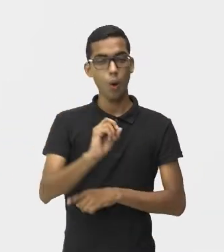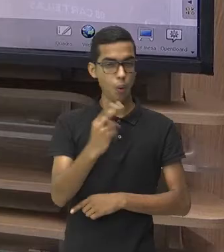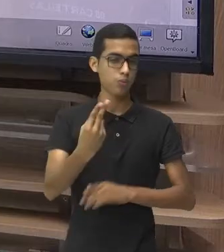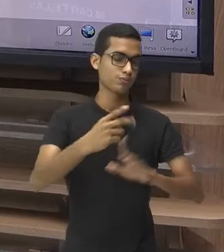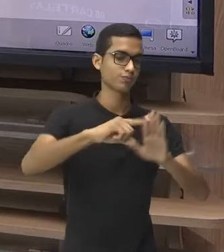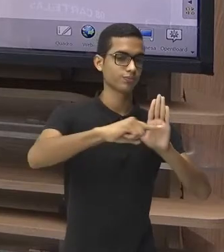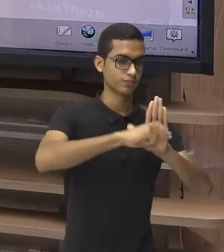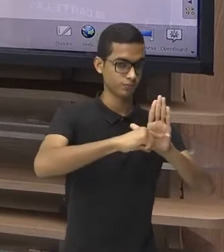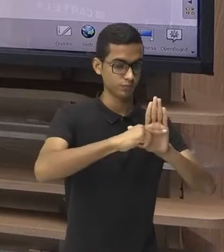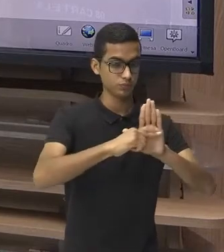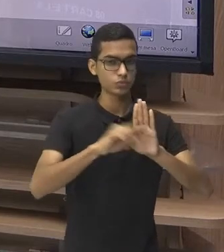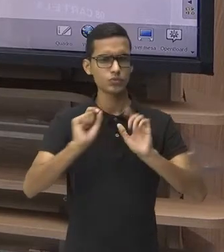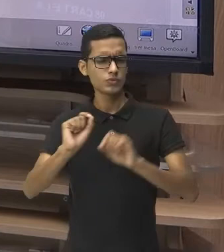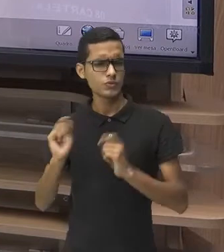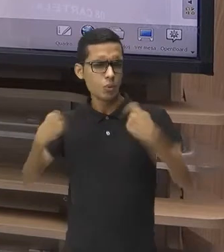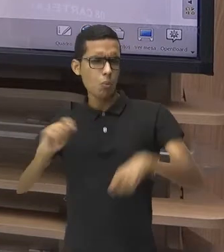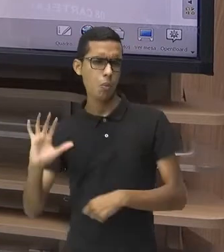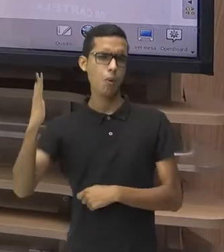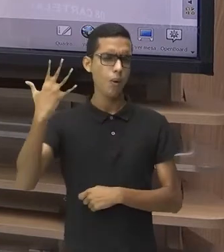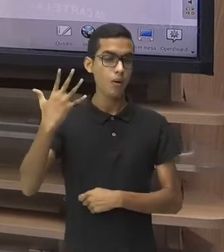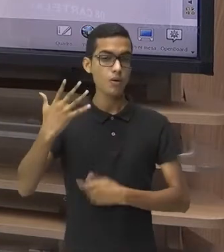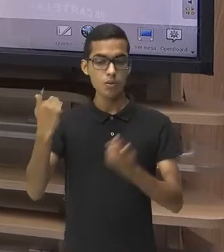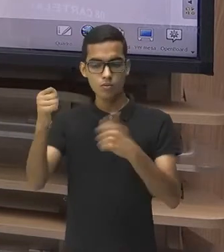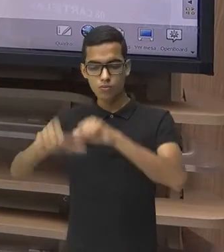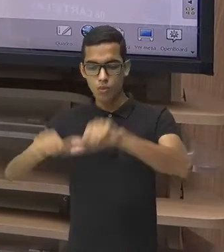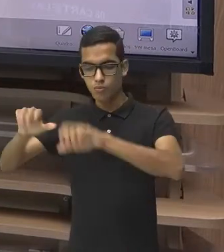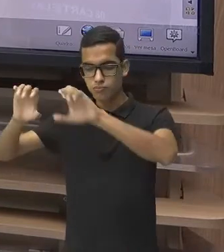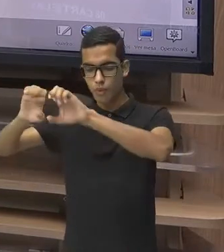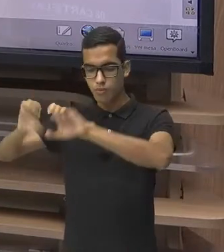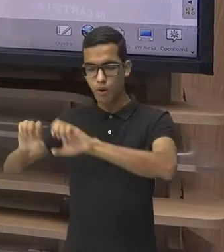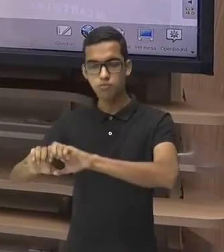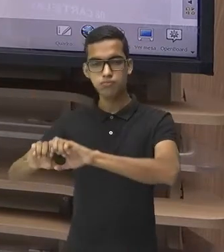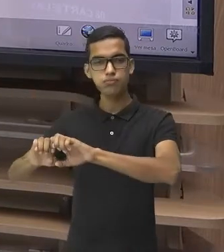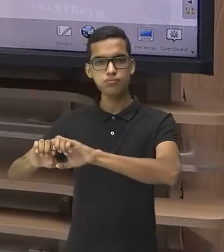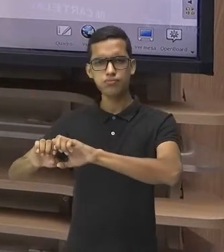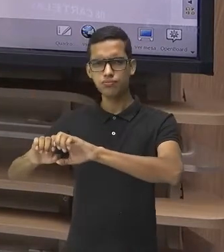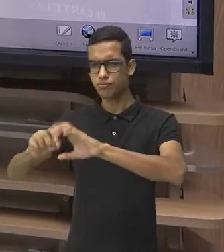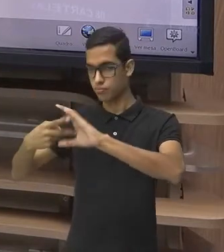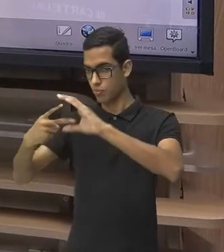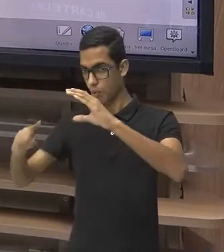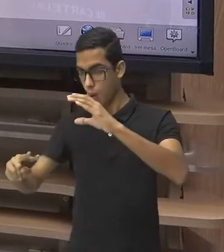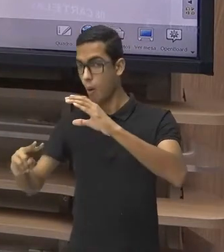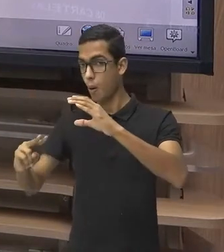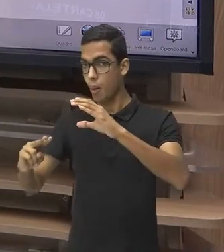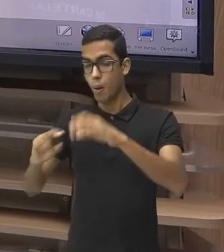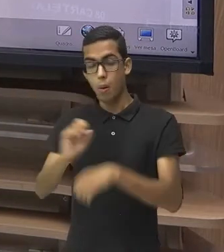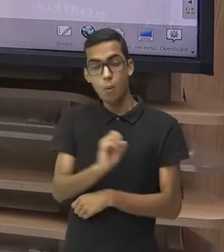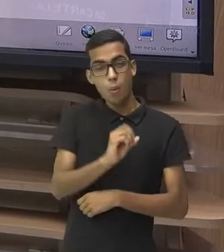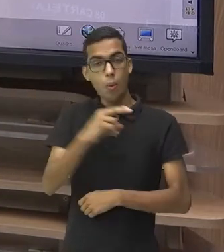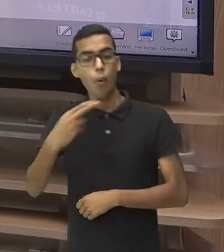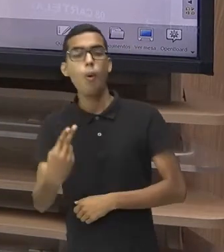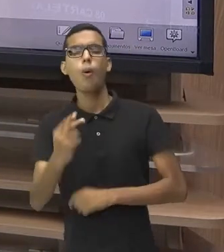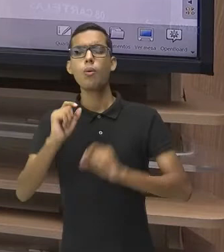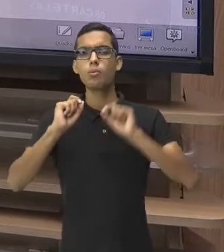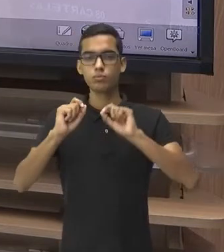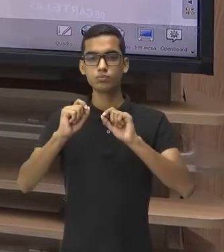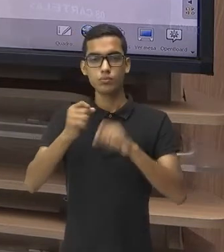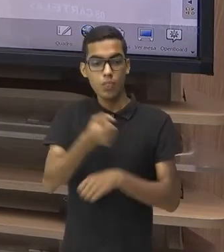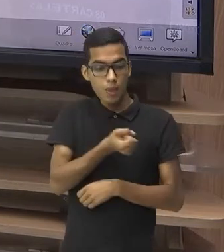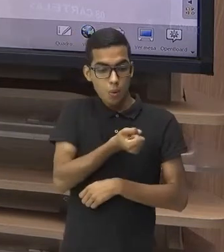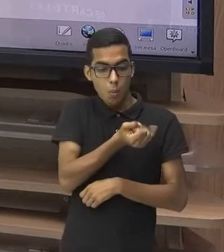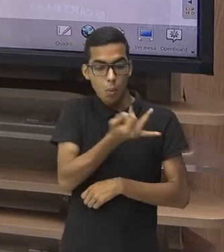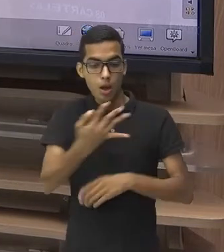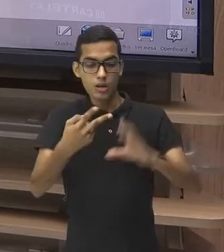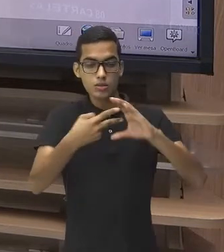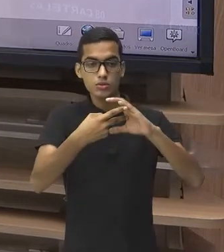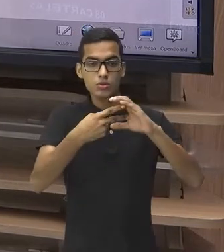acontecer? Pode ter mudanças na estrutura desse cromossomo, ou então pode ter uma mudança na quantidade de cromossomo, que ele pode